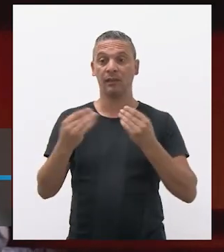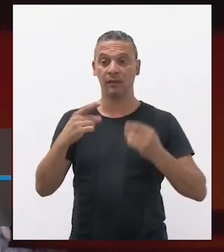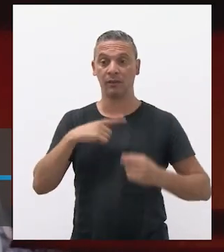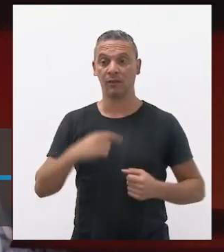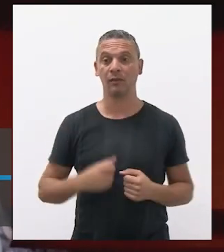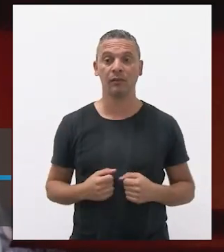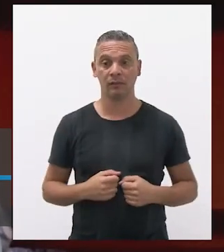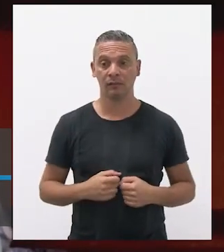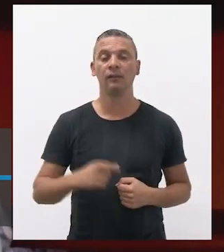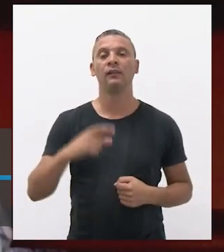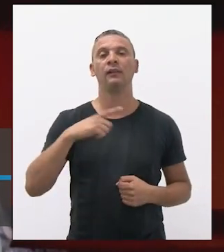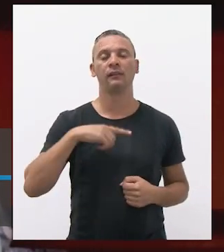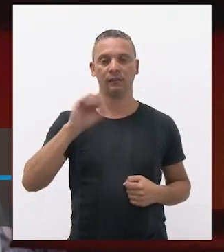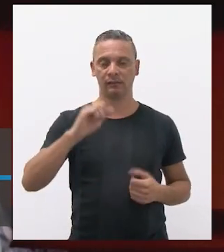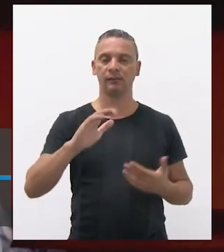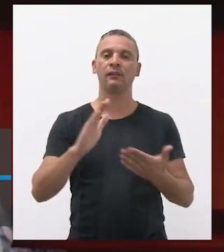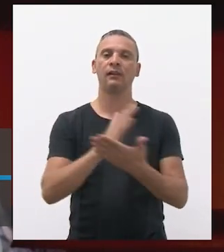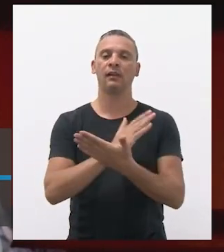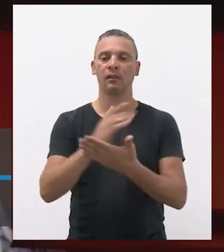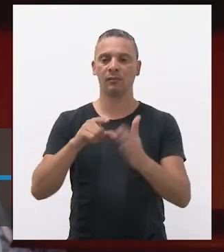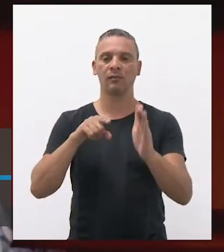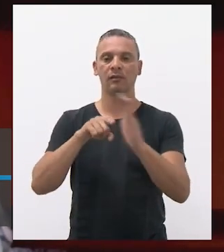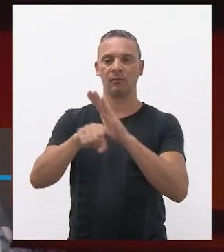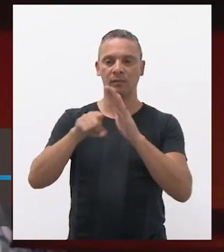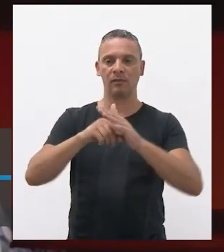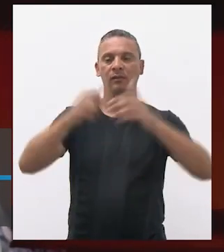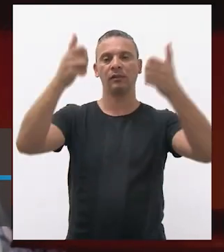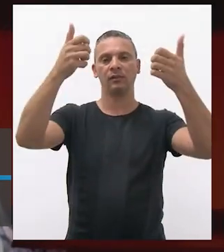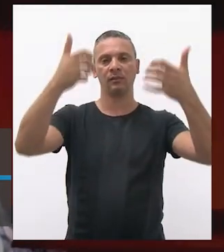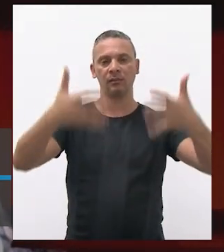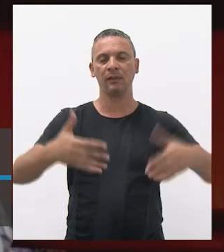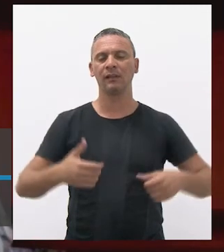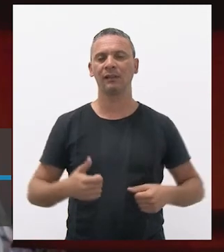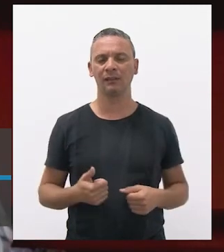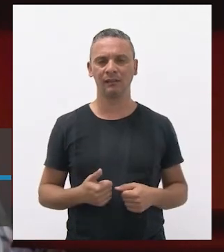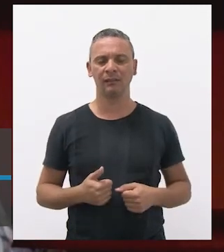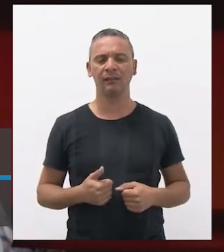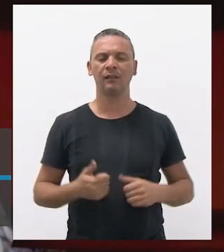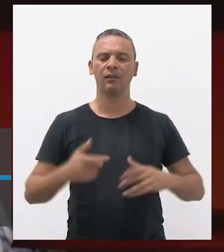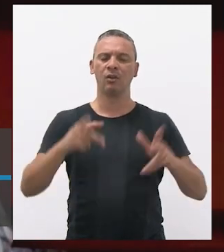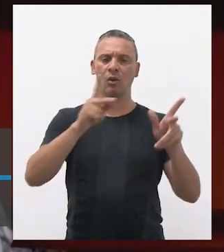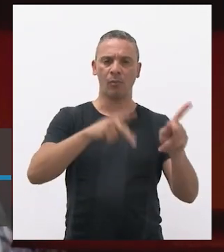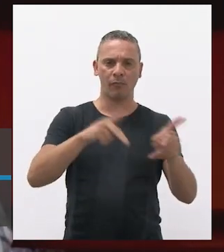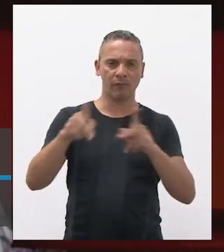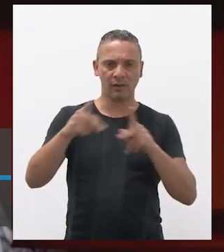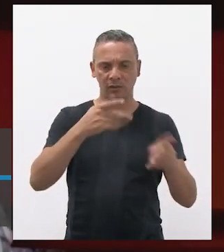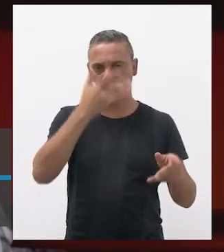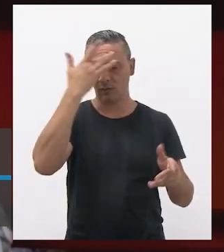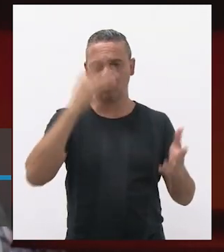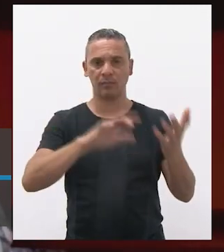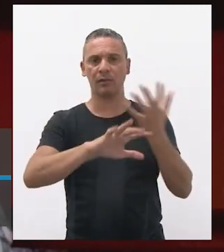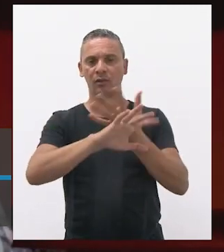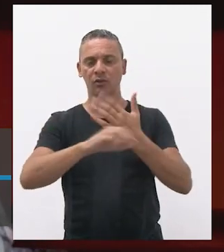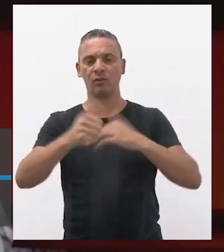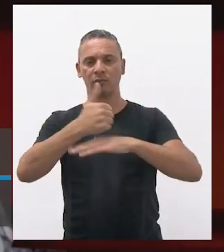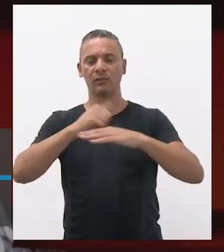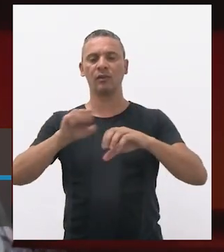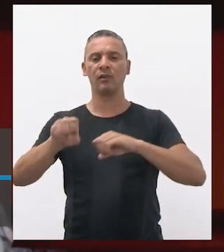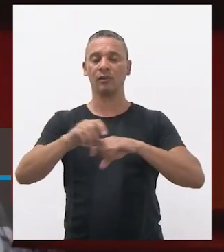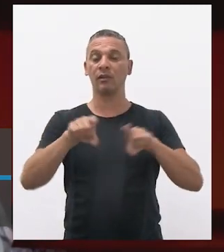sua capacidade, a sua superioridade intelectual em relação às mulheres ou a sua distância emocional em relação às